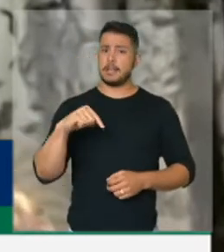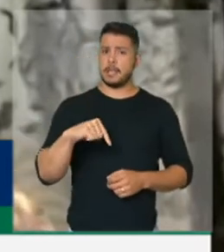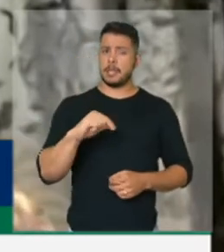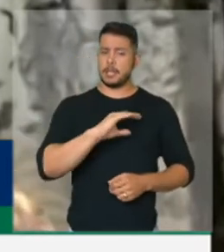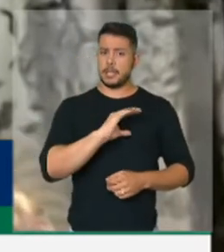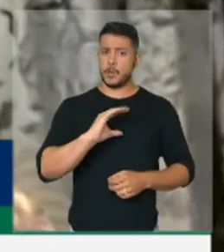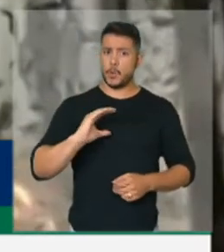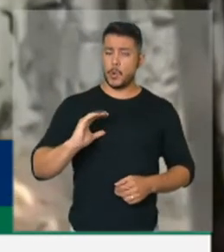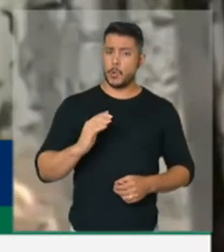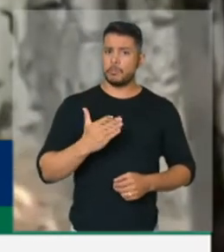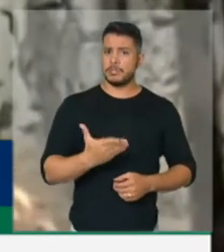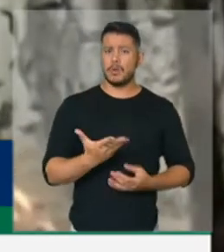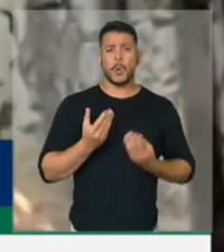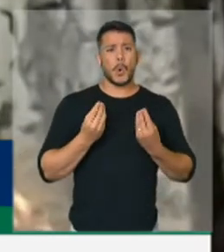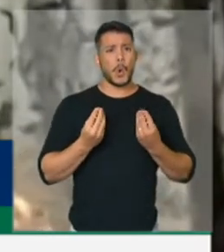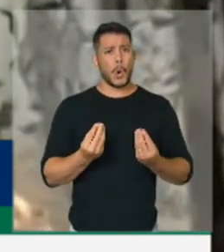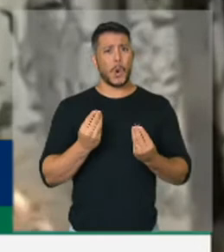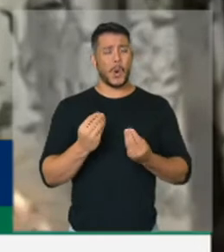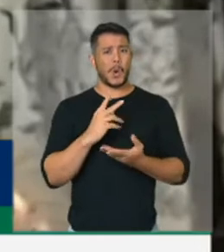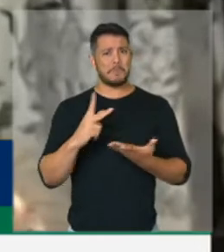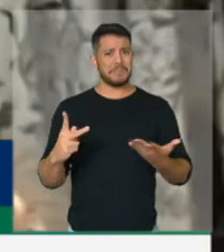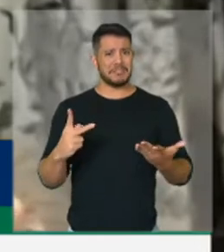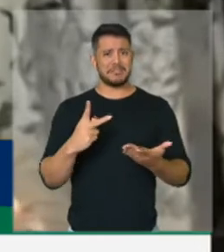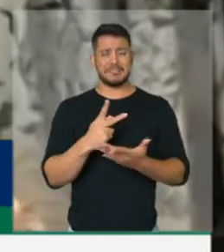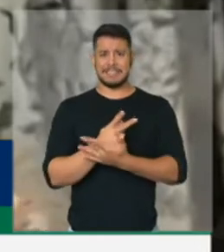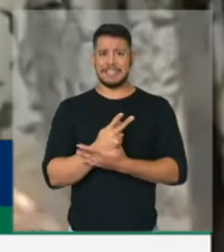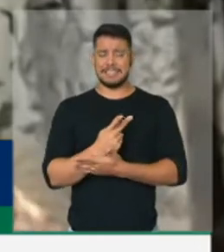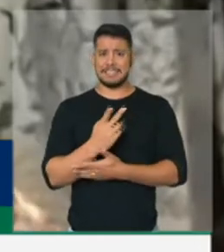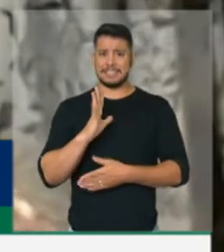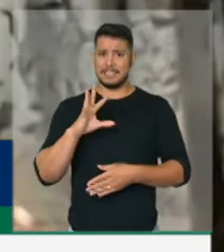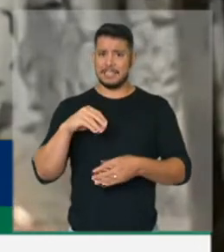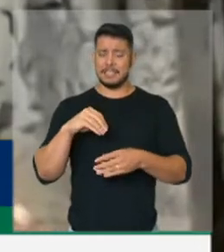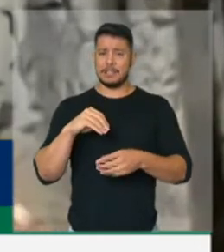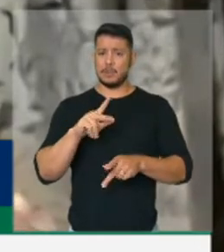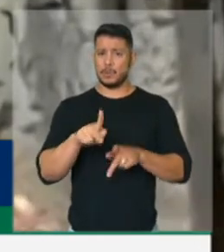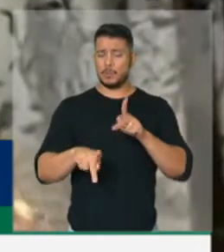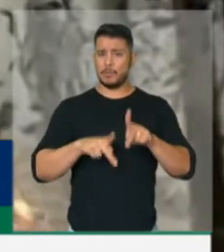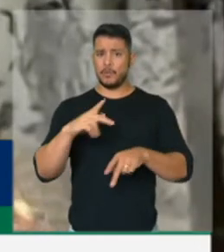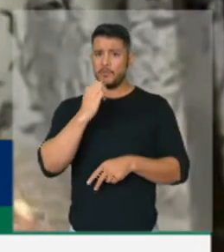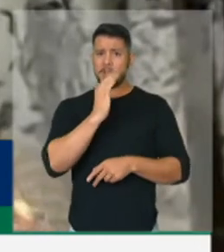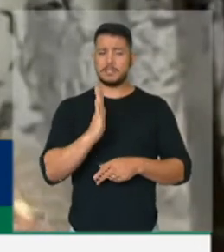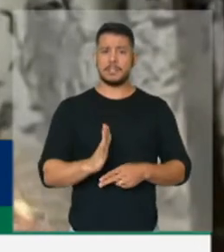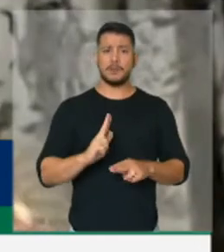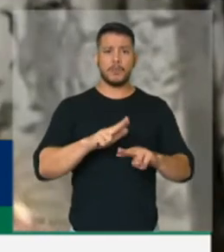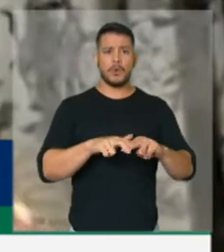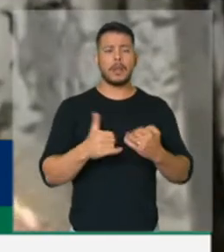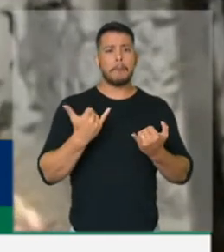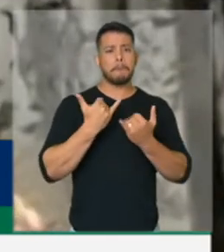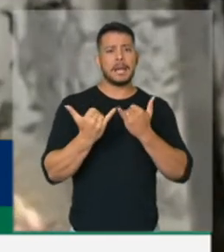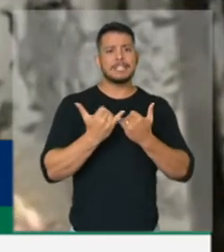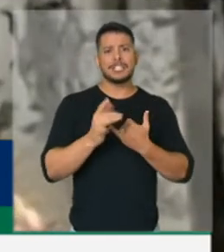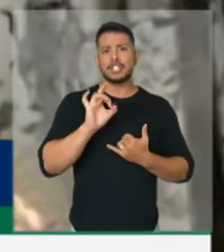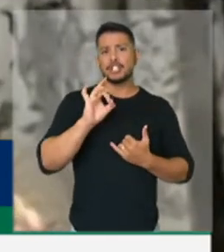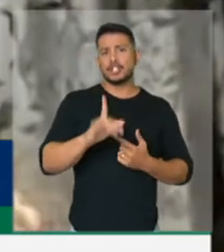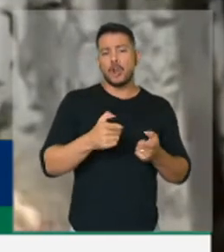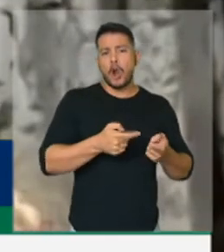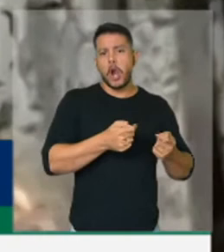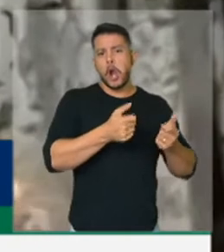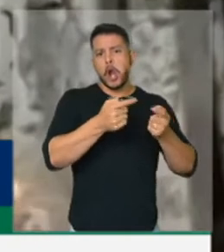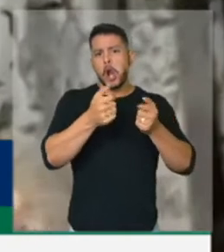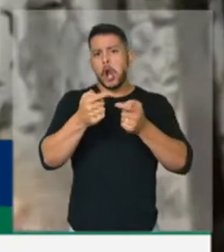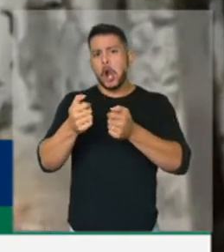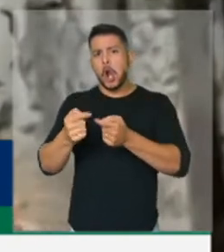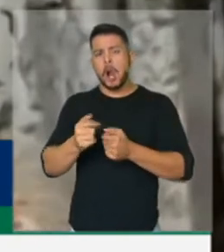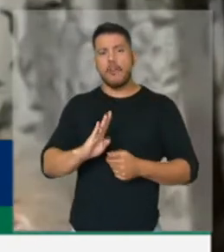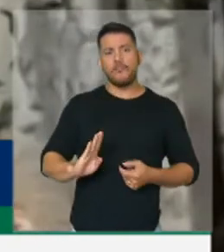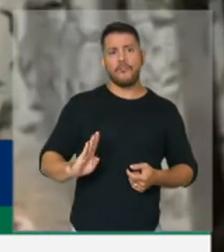brasileiro, por meio de uma lógica da enganação, da farsa, como tenho dito nessa tribuna, do Estado